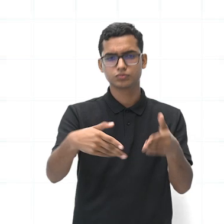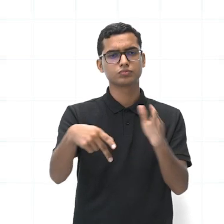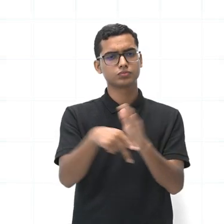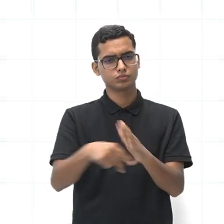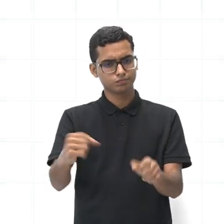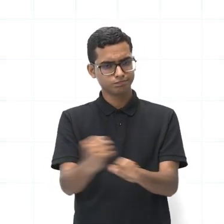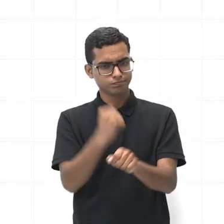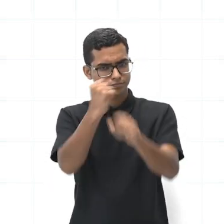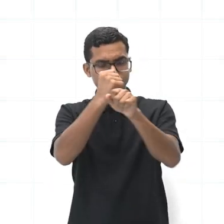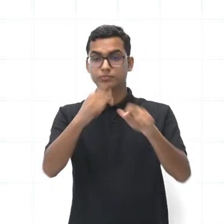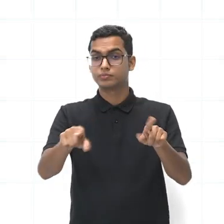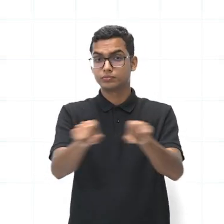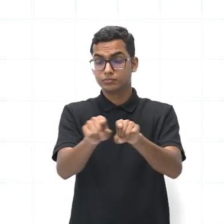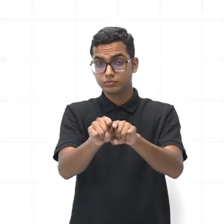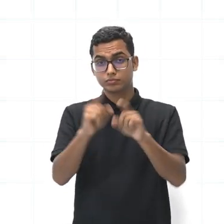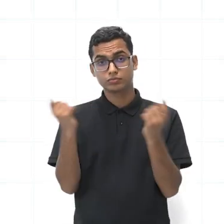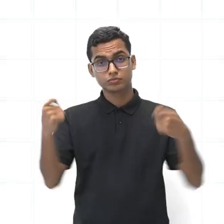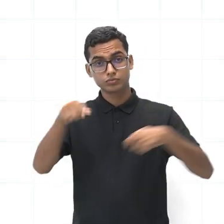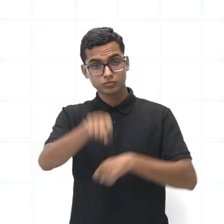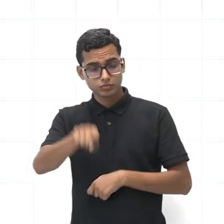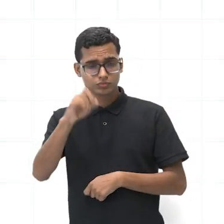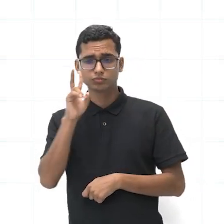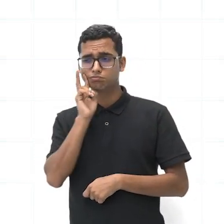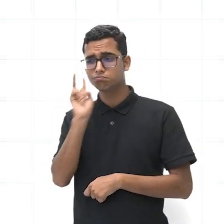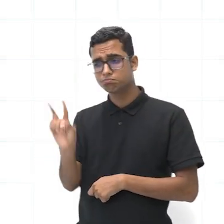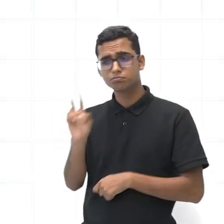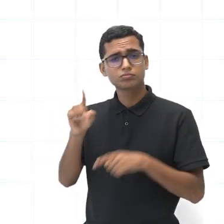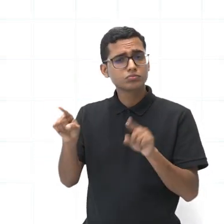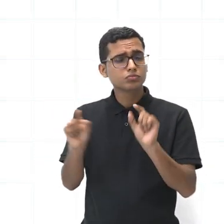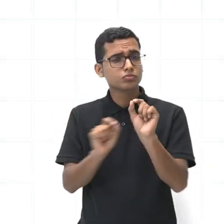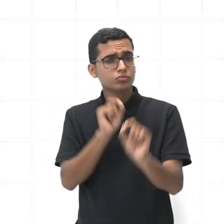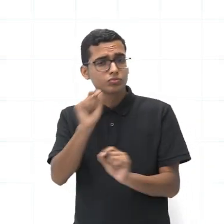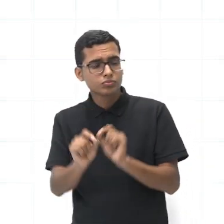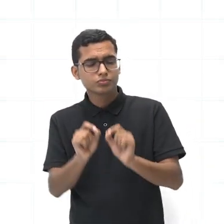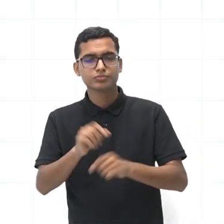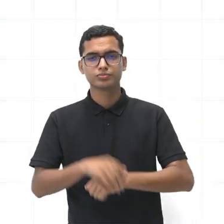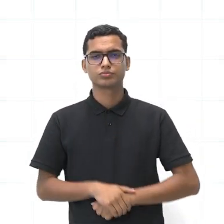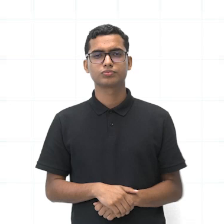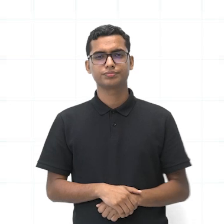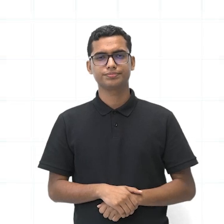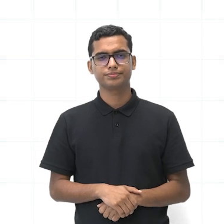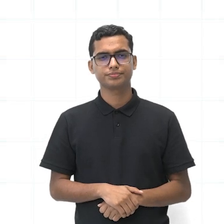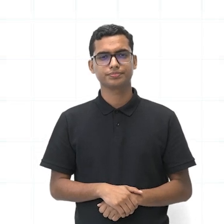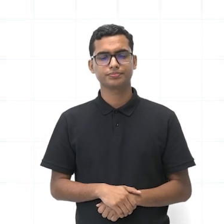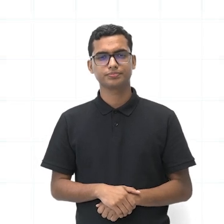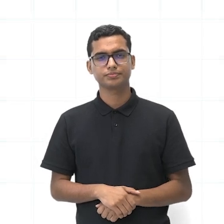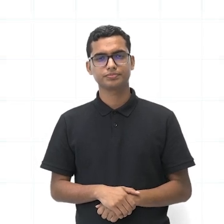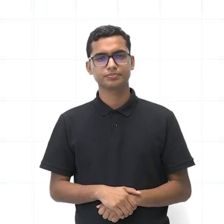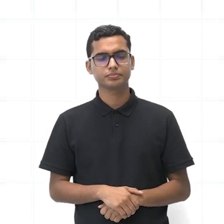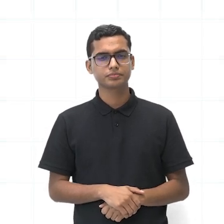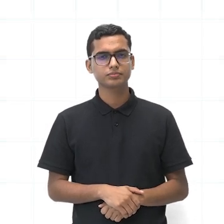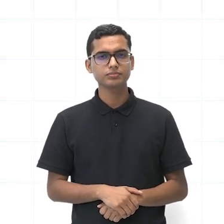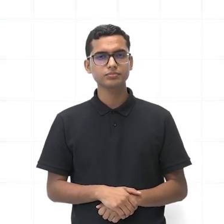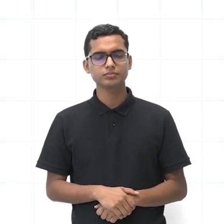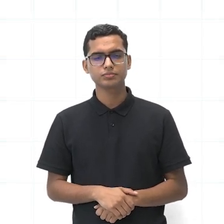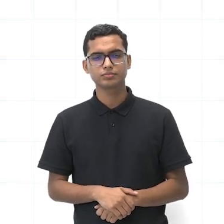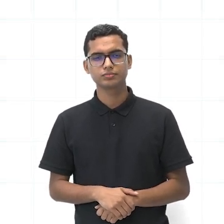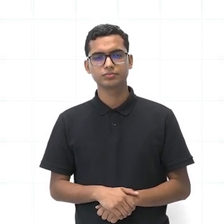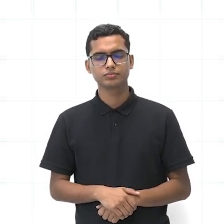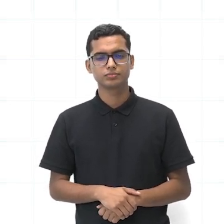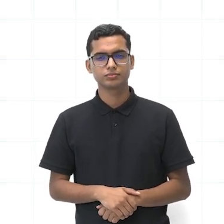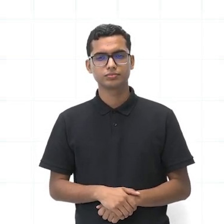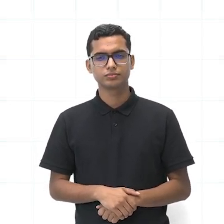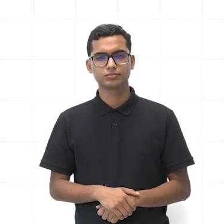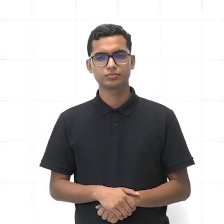construção, né? Mas vocês já podem ter ouvido, de repente, a expressão, vocês já podem ter